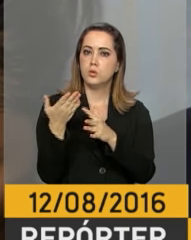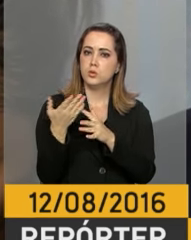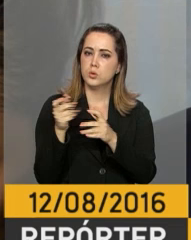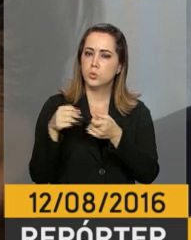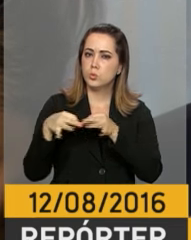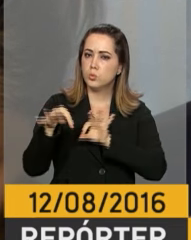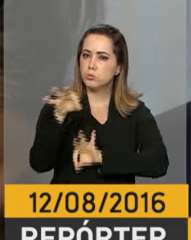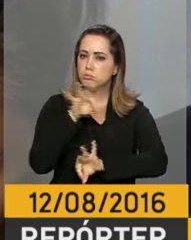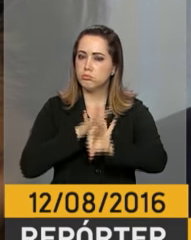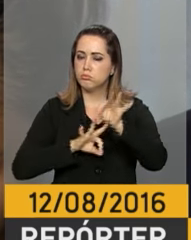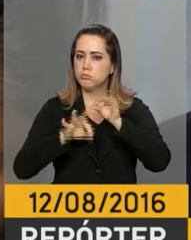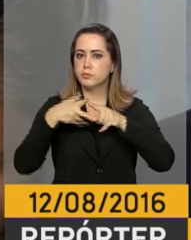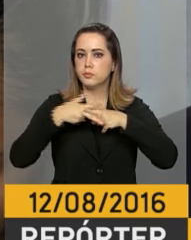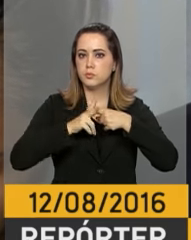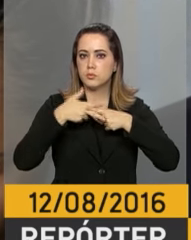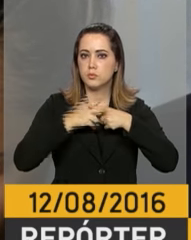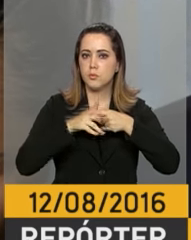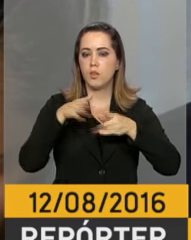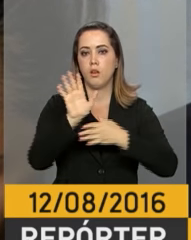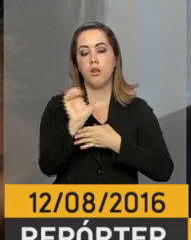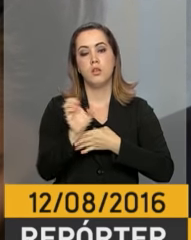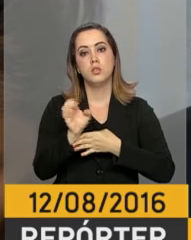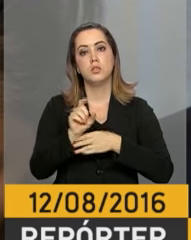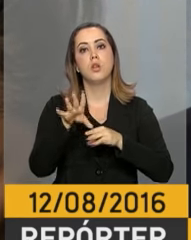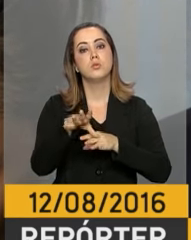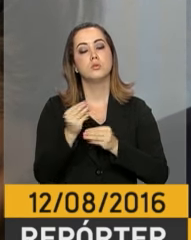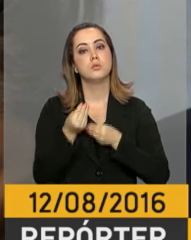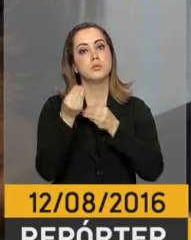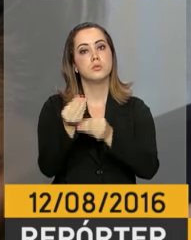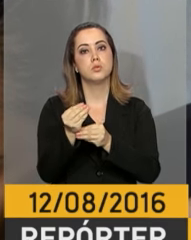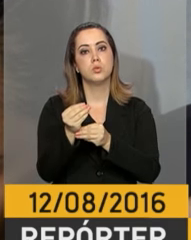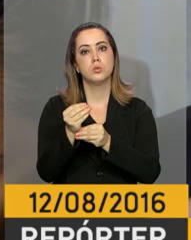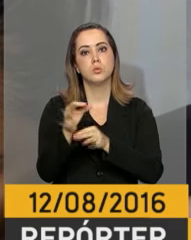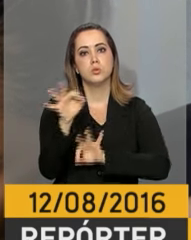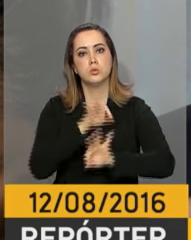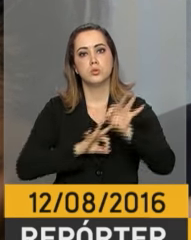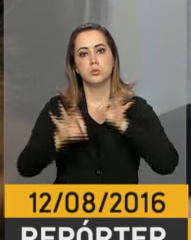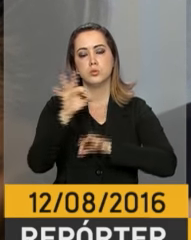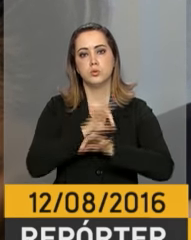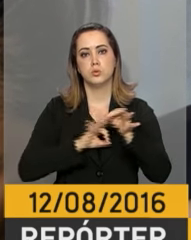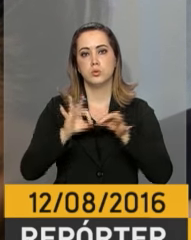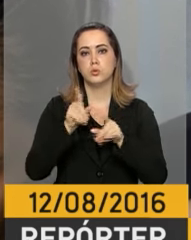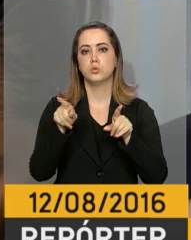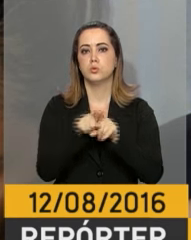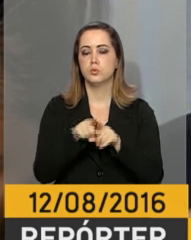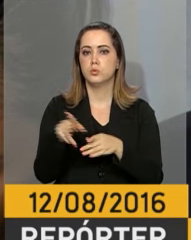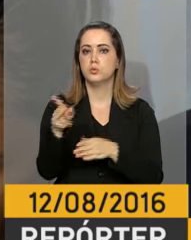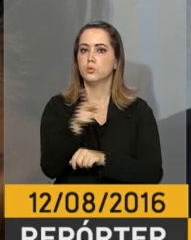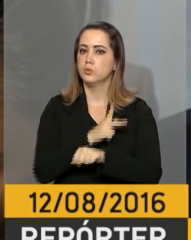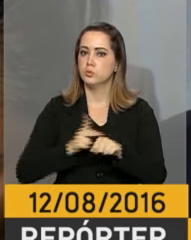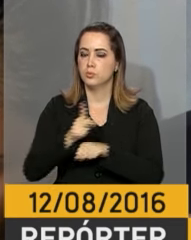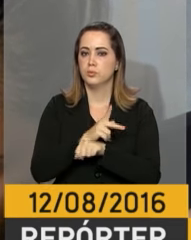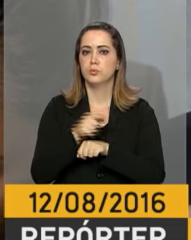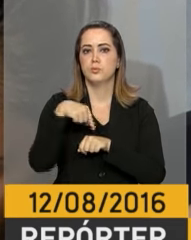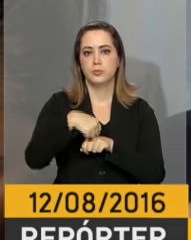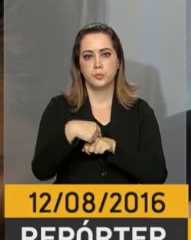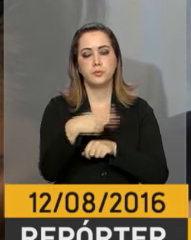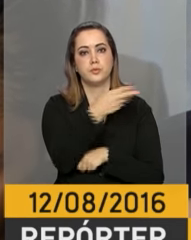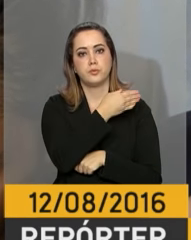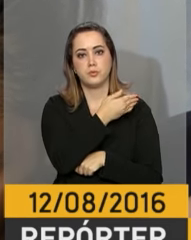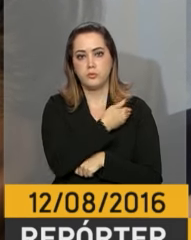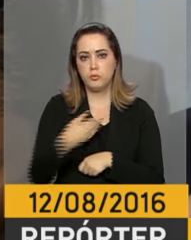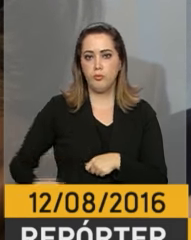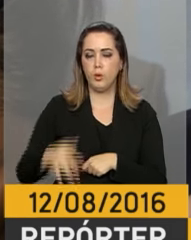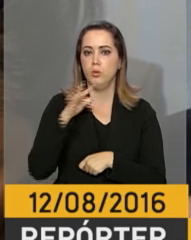que favorece, em última análise, o ajuste fiscal do país, seja da União, seja dos estados. E, de novo,